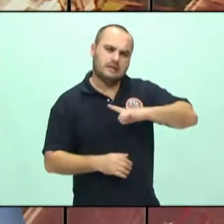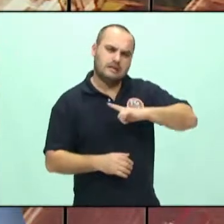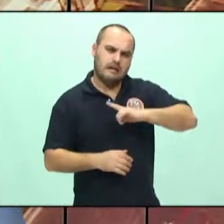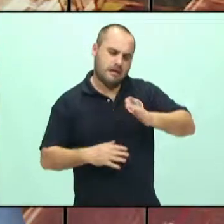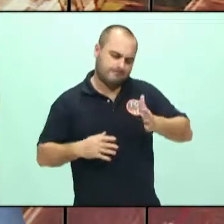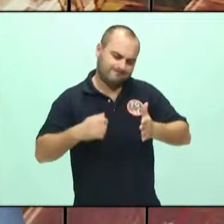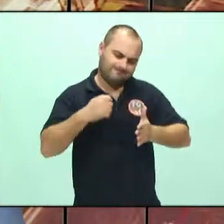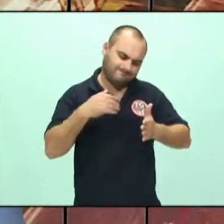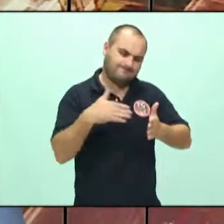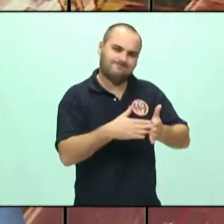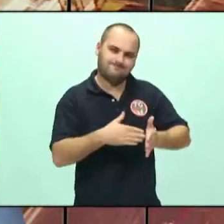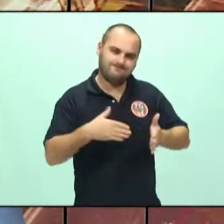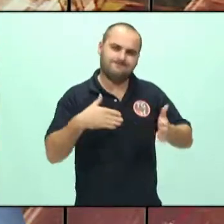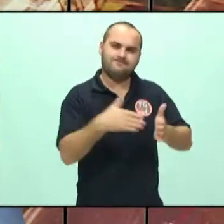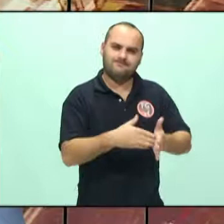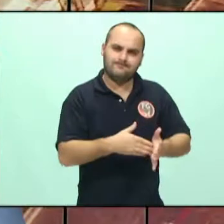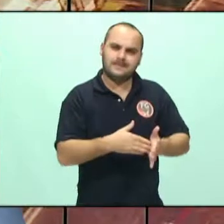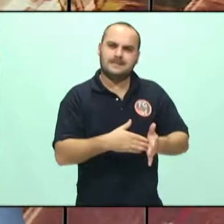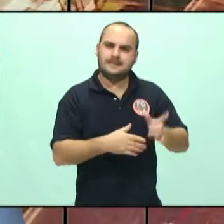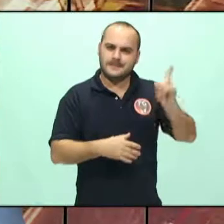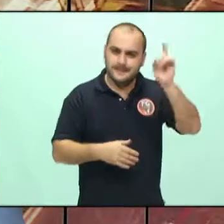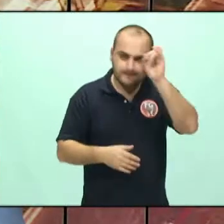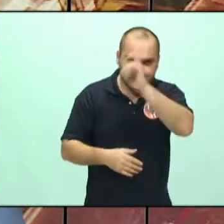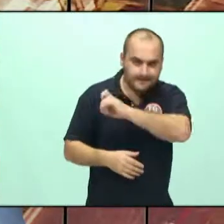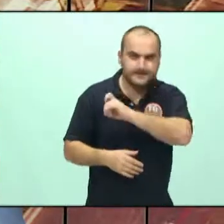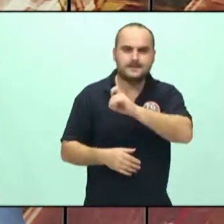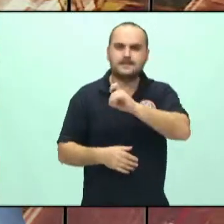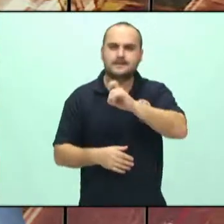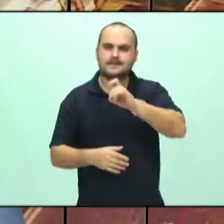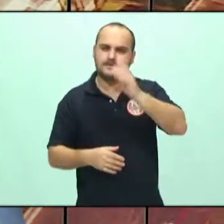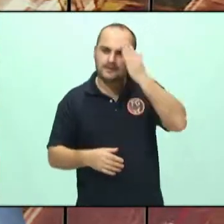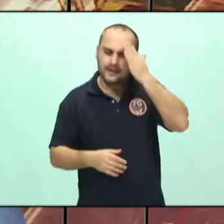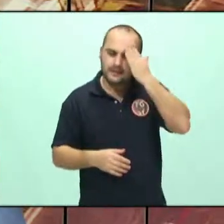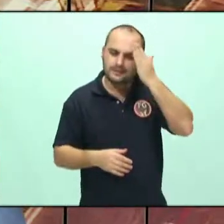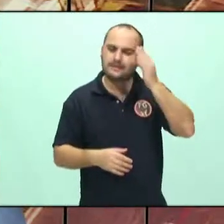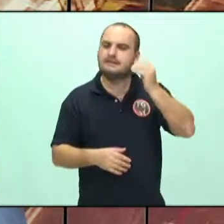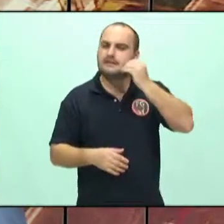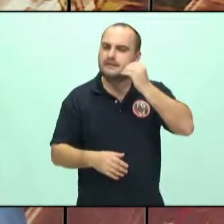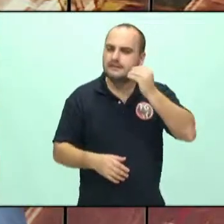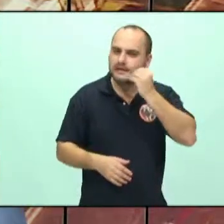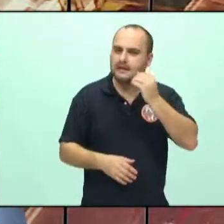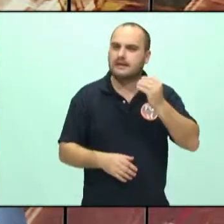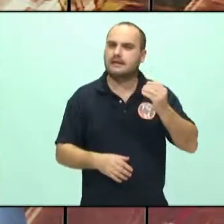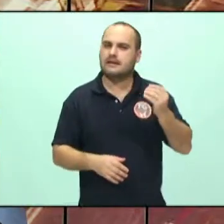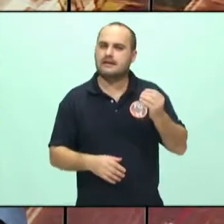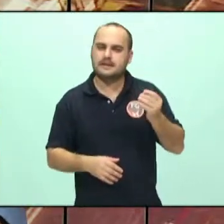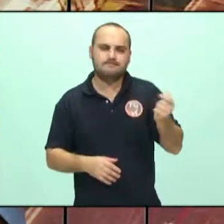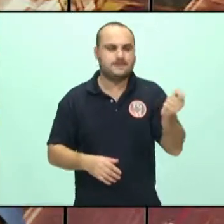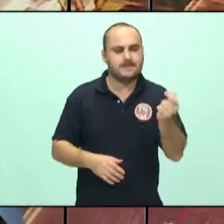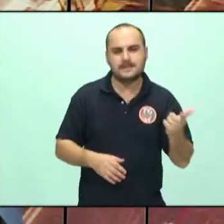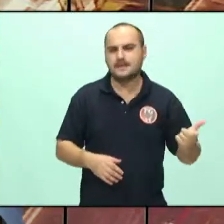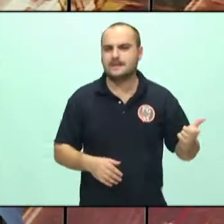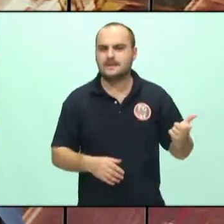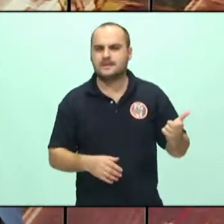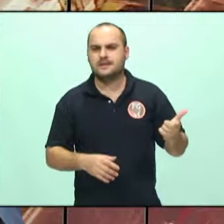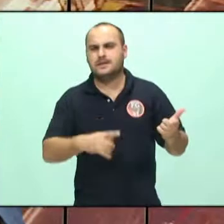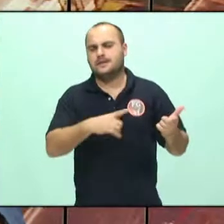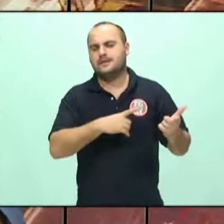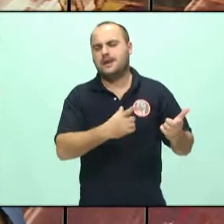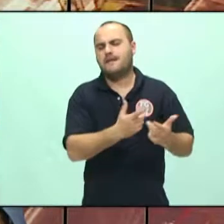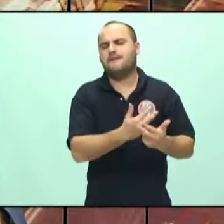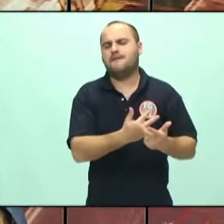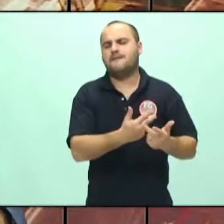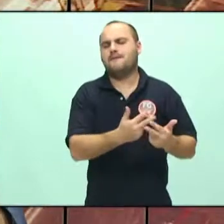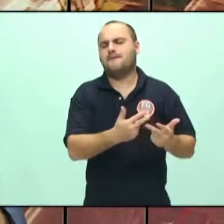muitas situações, a dificuldade ainda de se procurar recursos. Tem muita